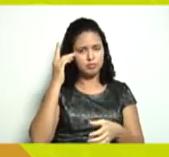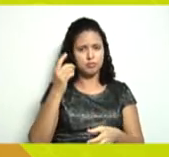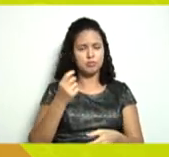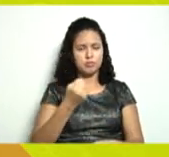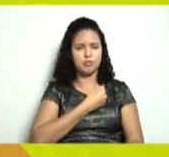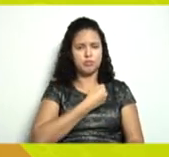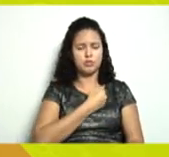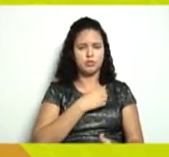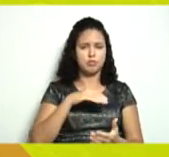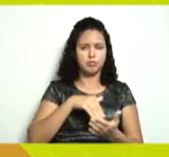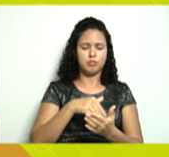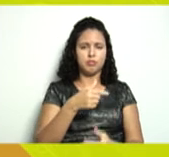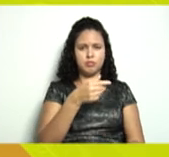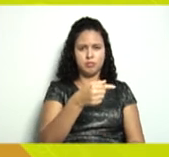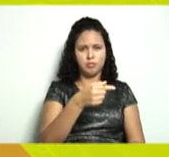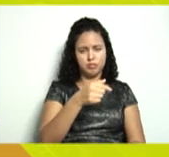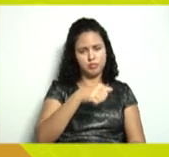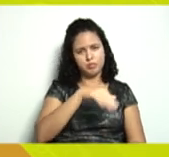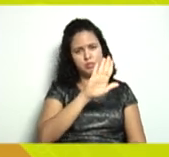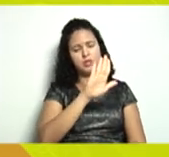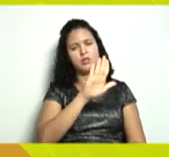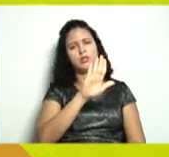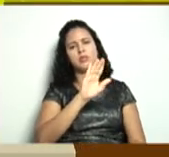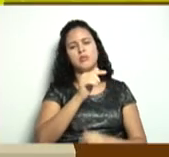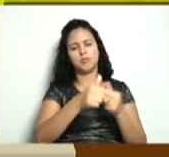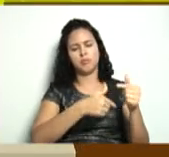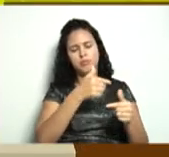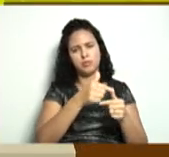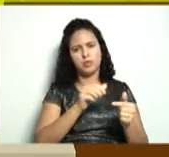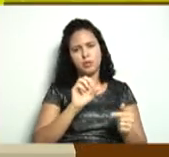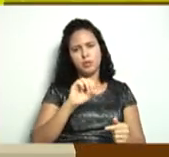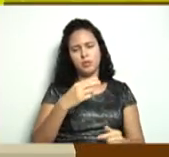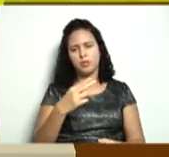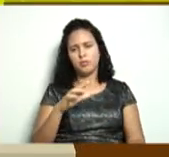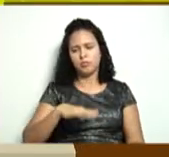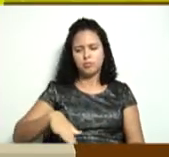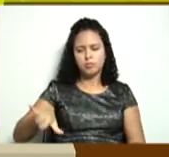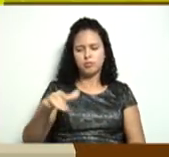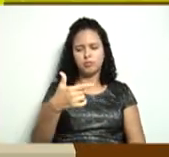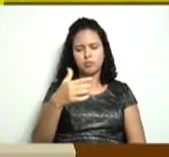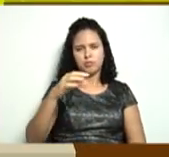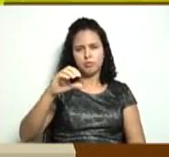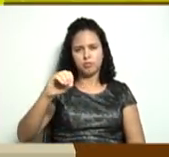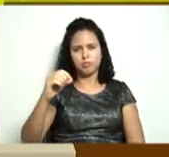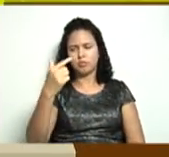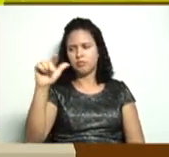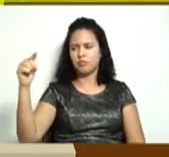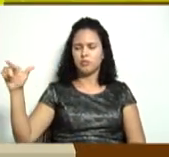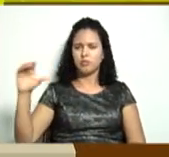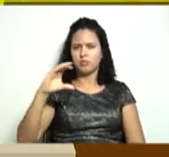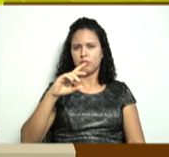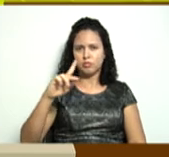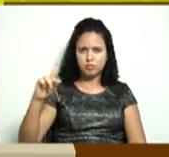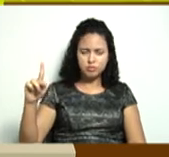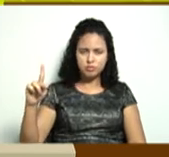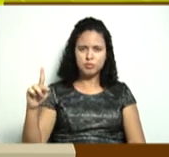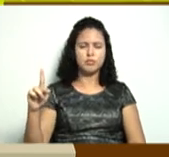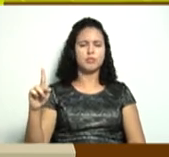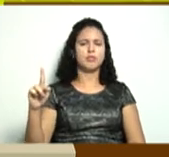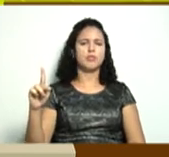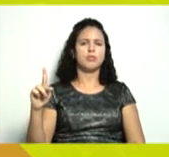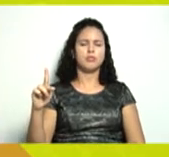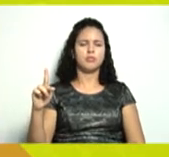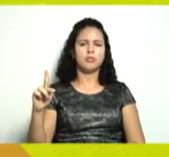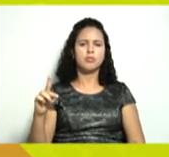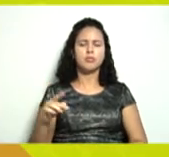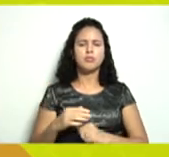número mínimo de 7 para as cooperativas de trabalho. E em número mínimo de 20 para os demais ramos de sociedades